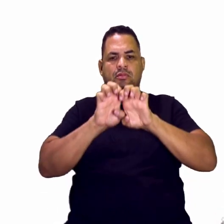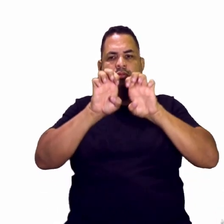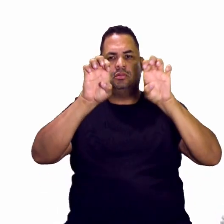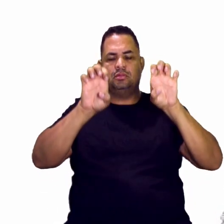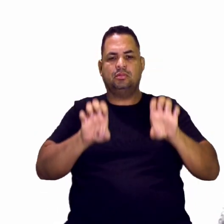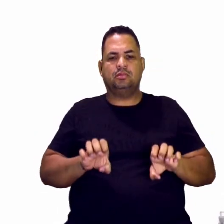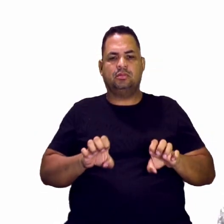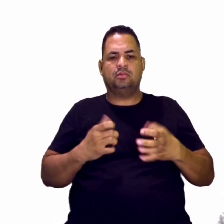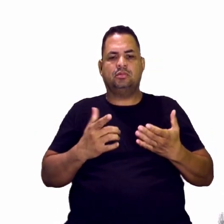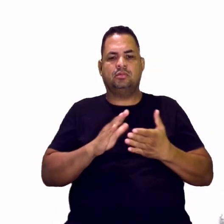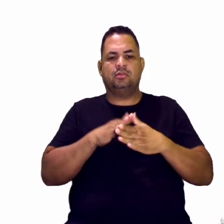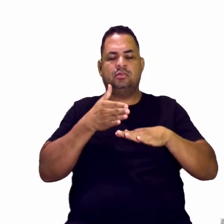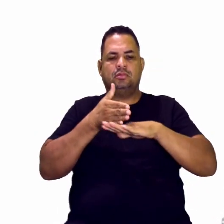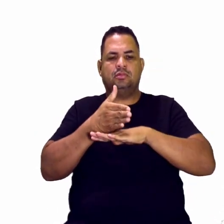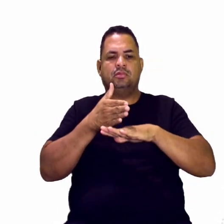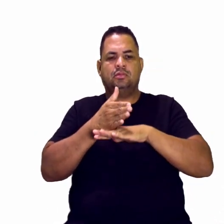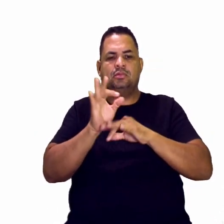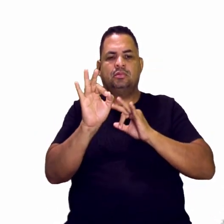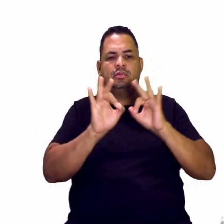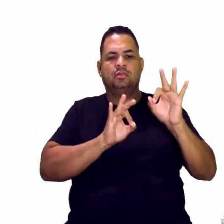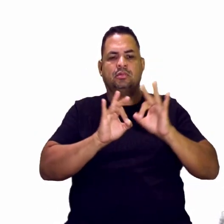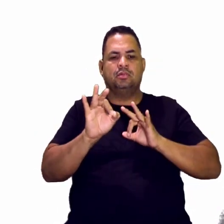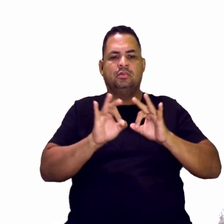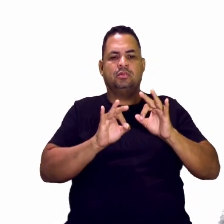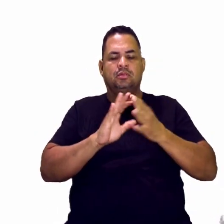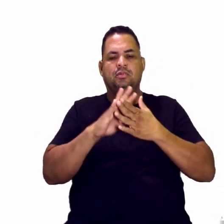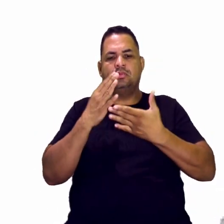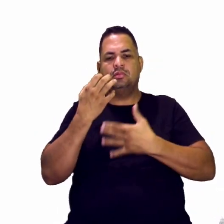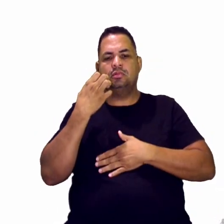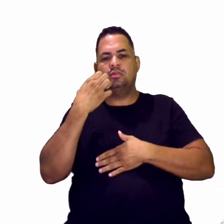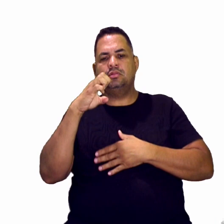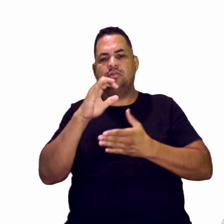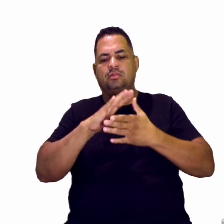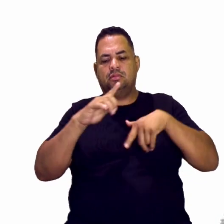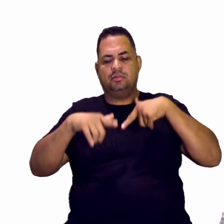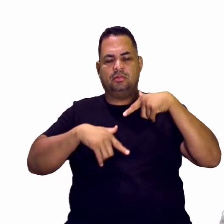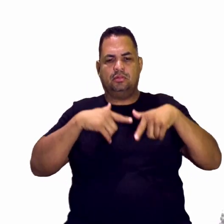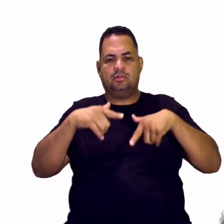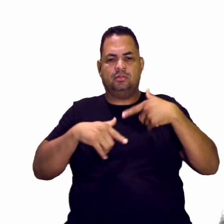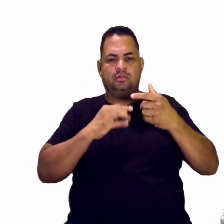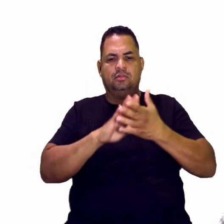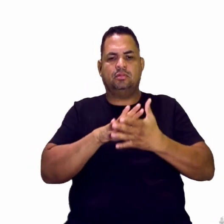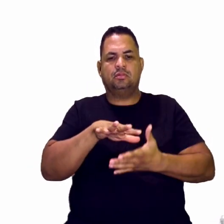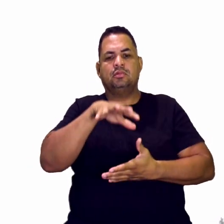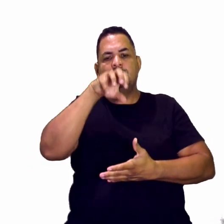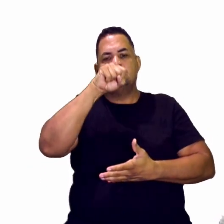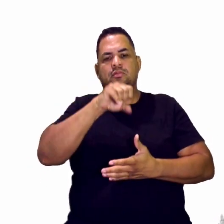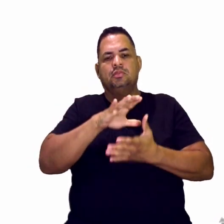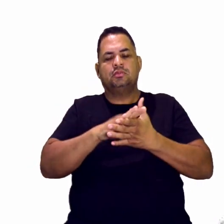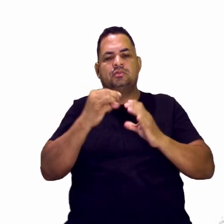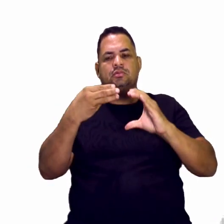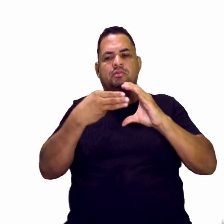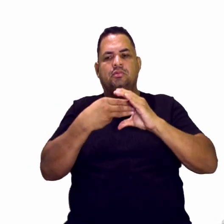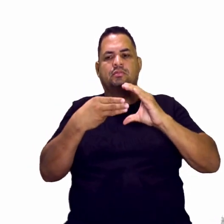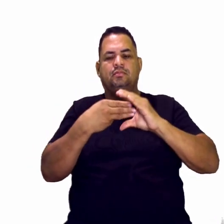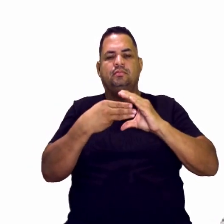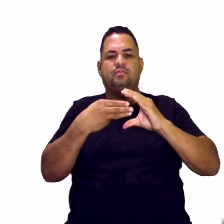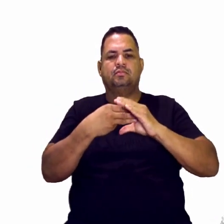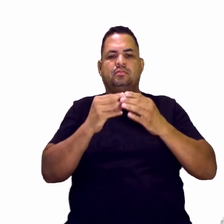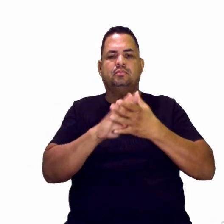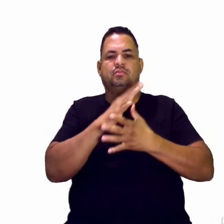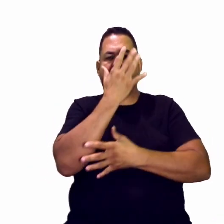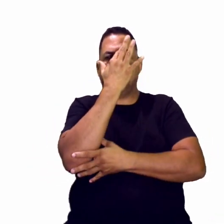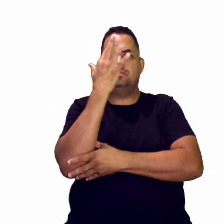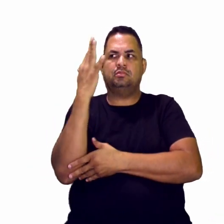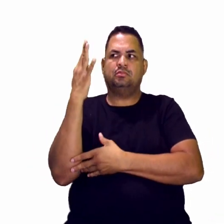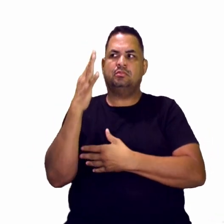estruturas que vão participar da formação de energia, né, da produção de energia, da respiração celular também aí da